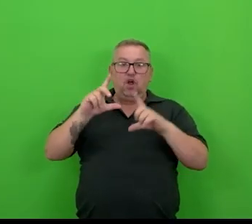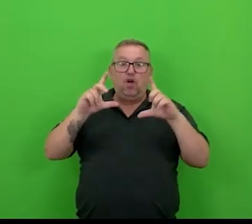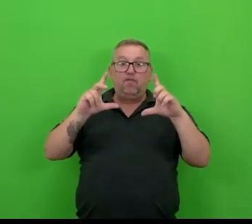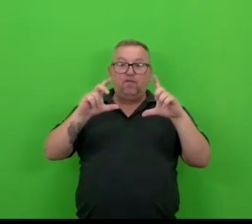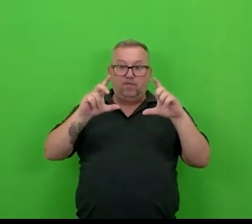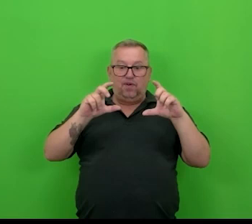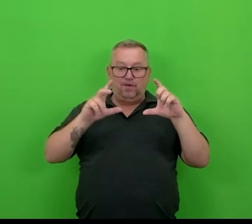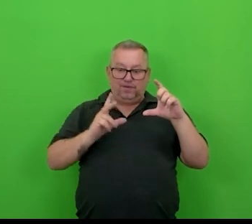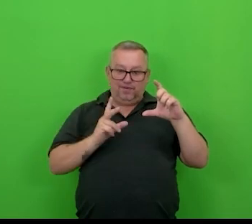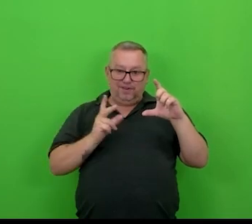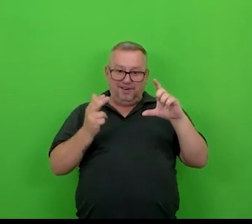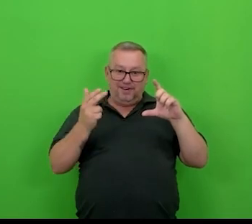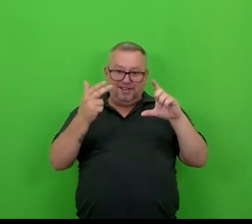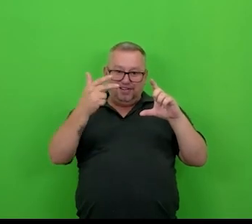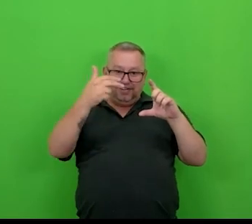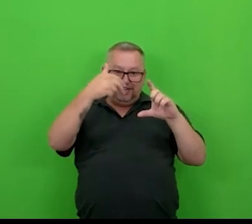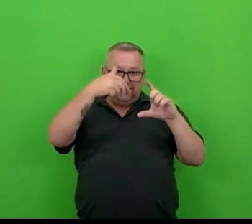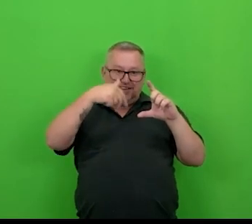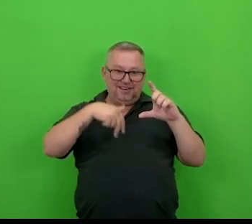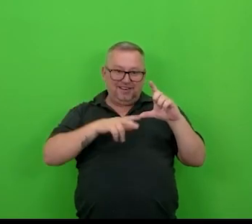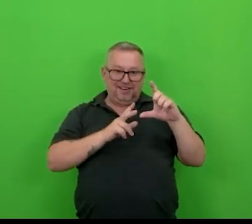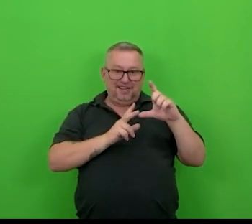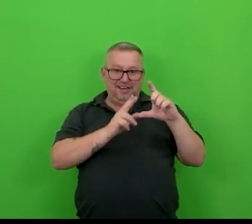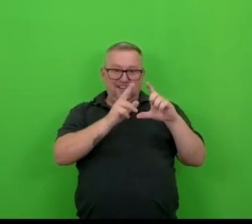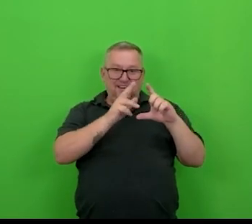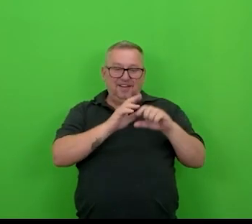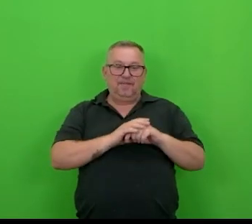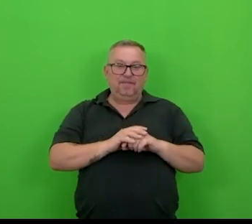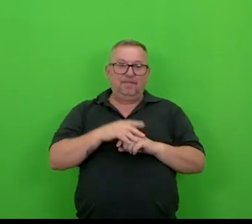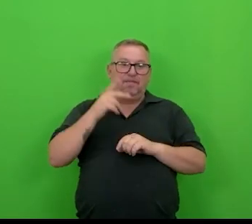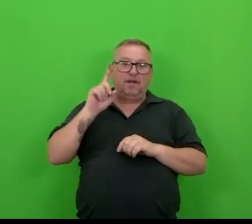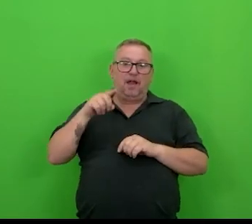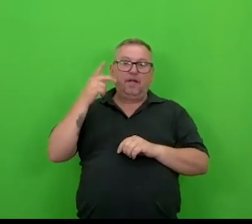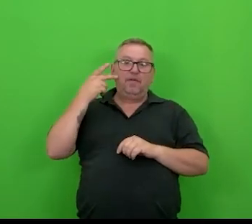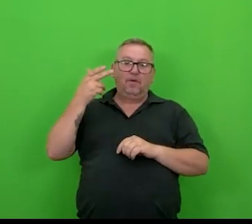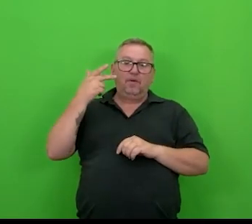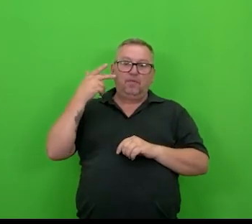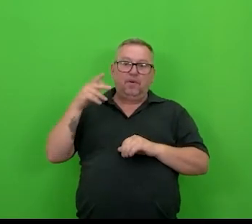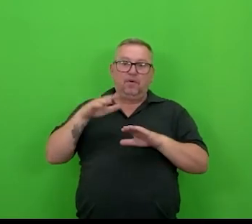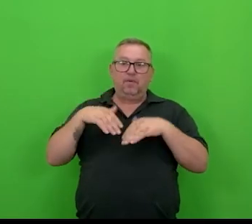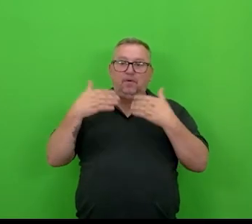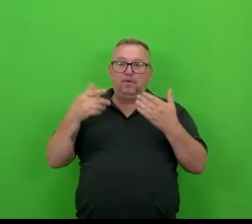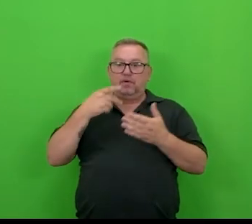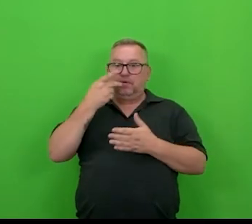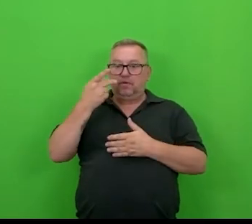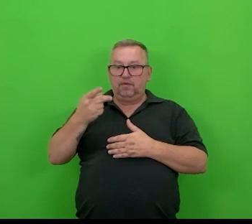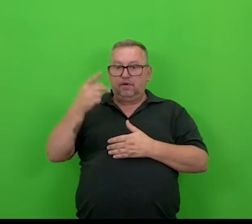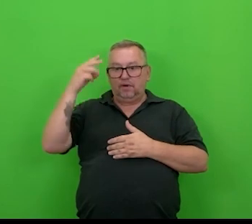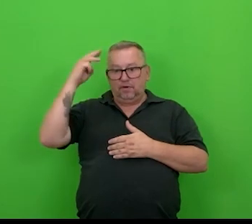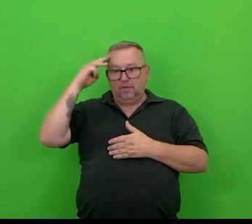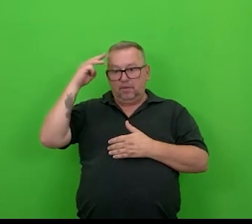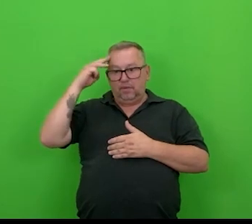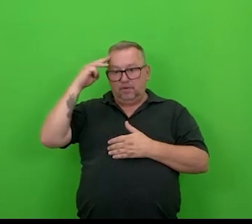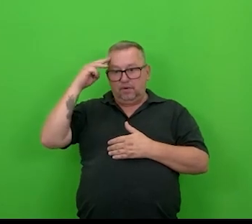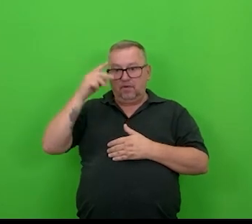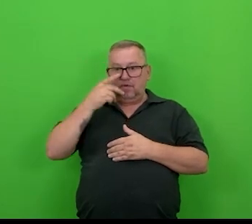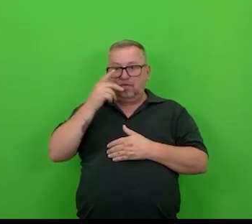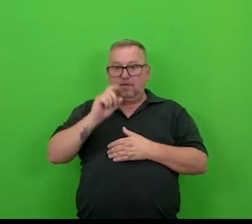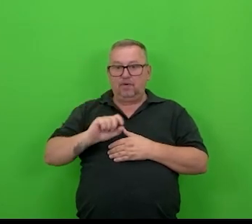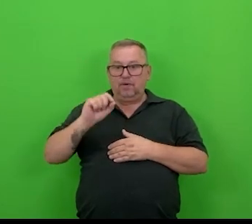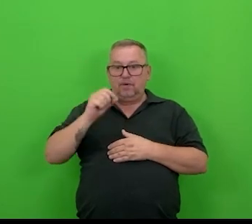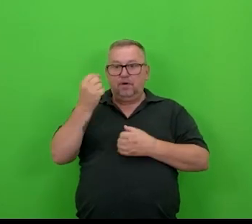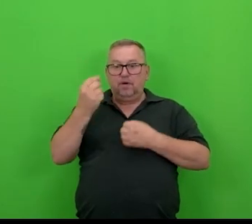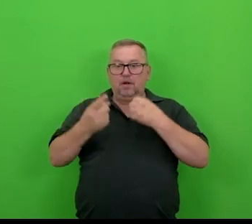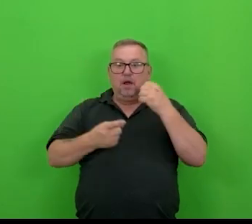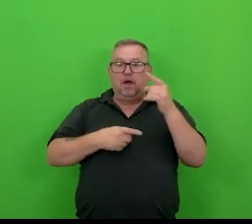corta a foto? É verdade. Né? É absolutamente normal que quando a gente fala de memória, a gente